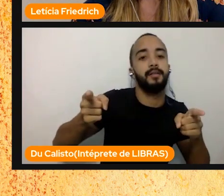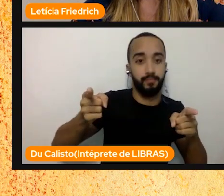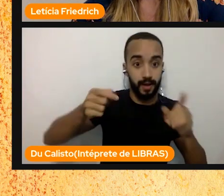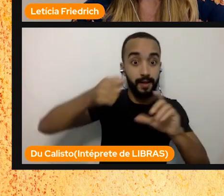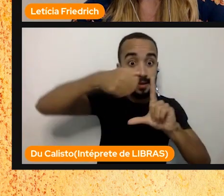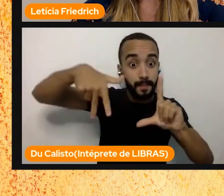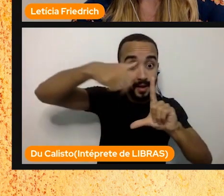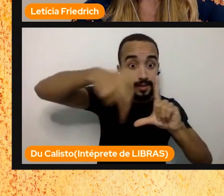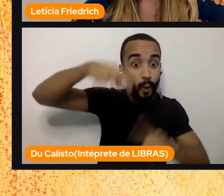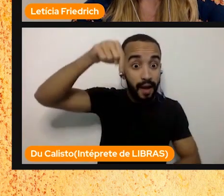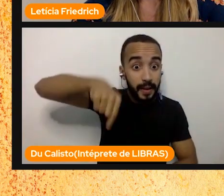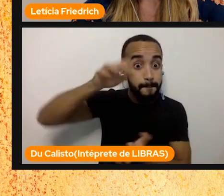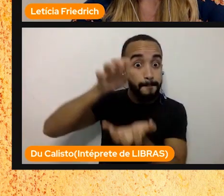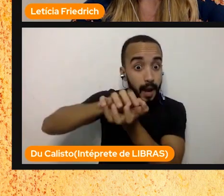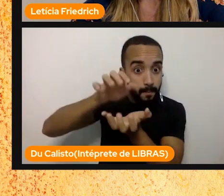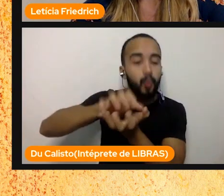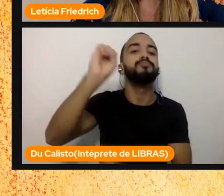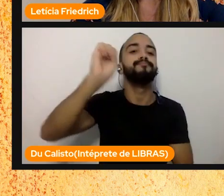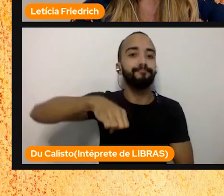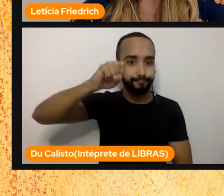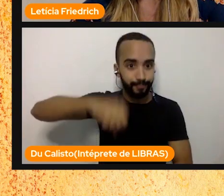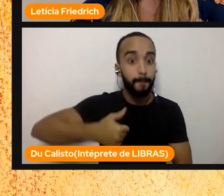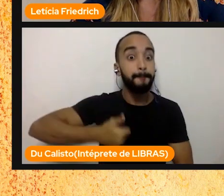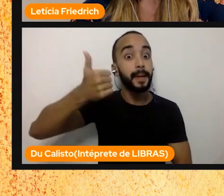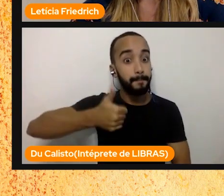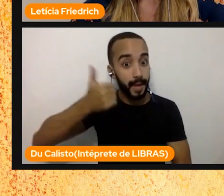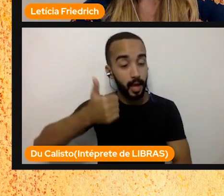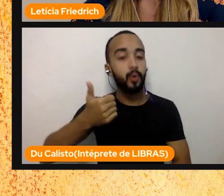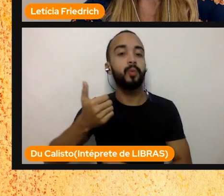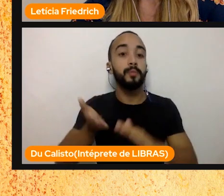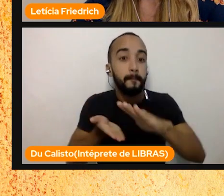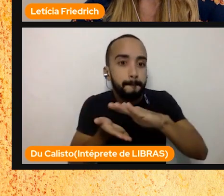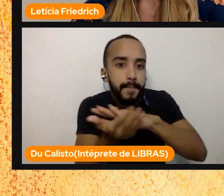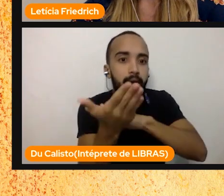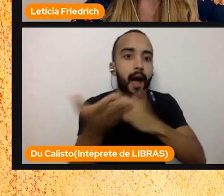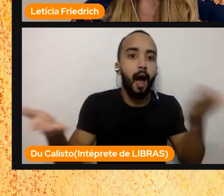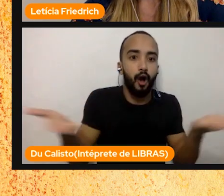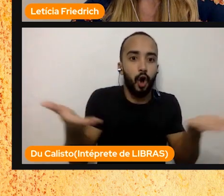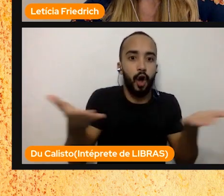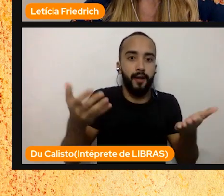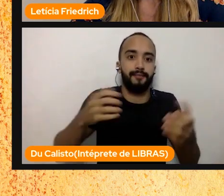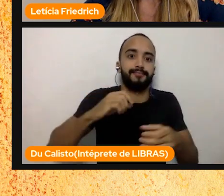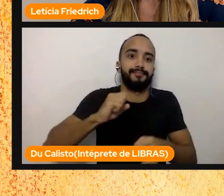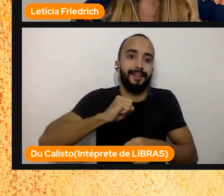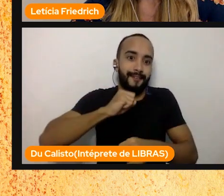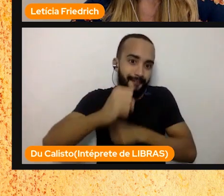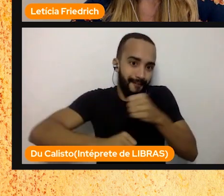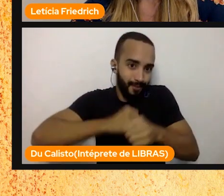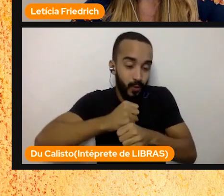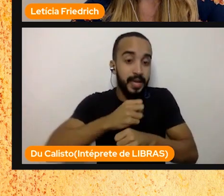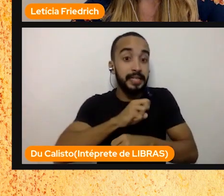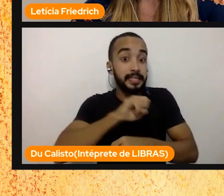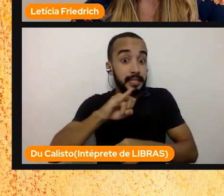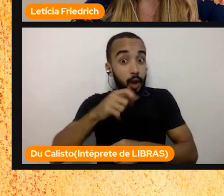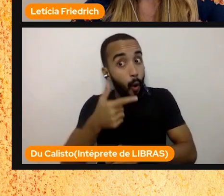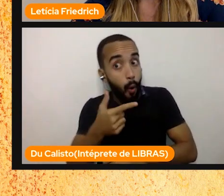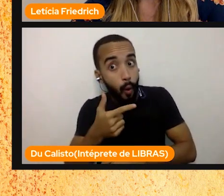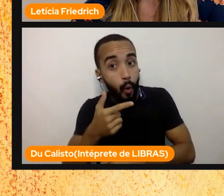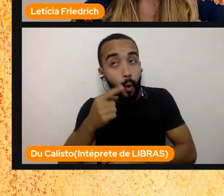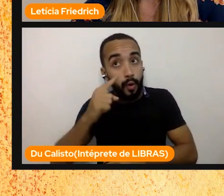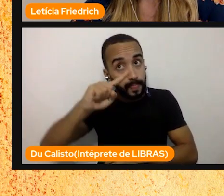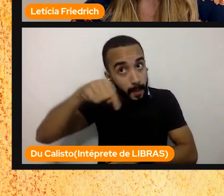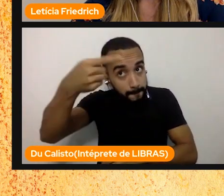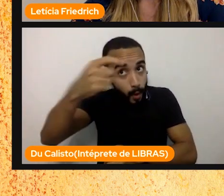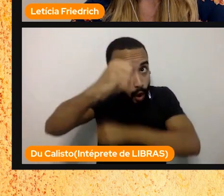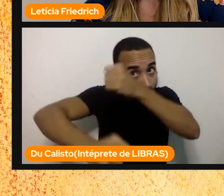feito em Pernambuco, e a gente espera lançar esse ano, e para o ano que vem, se as coisas caminharem de uma maneira mais racional ao